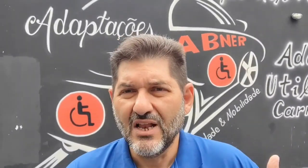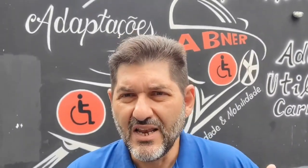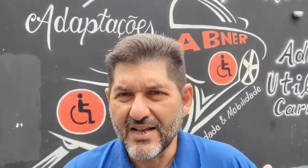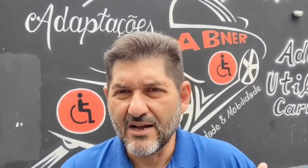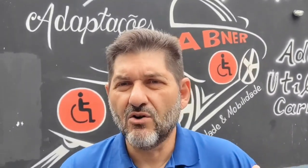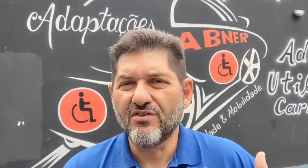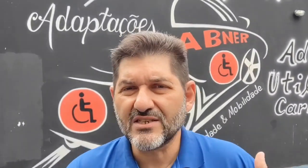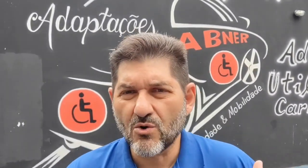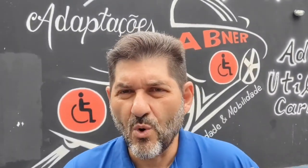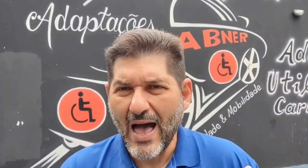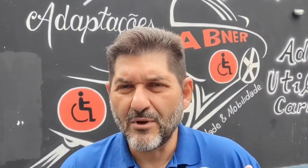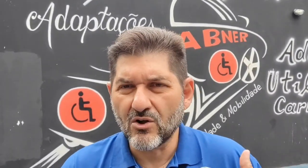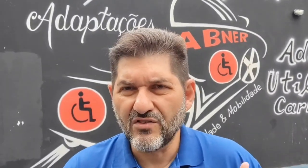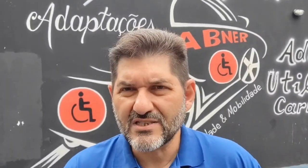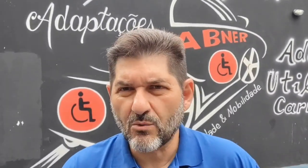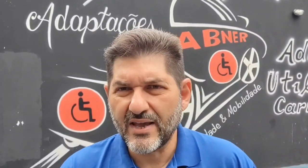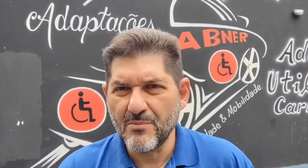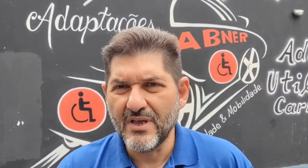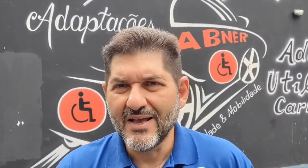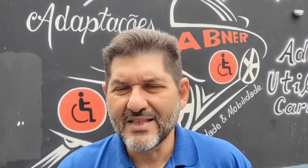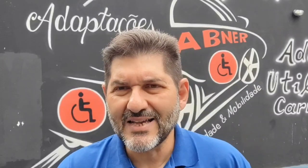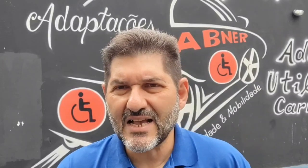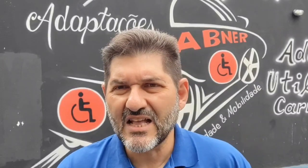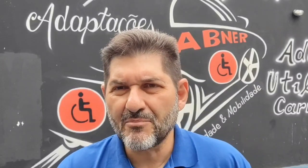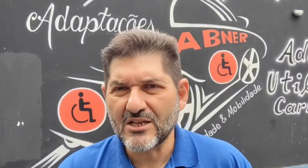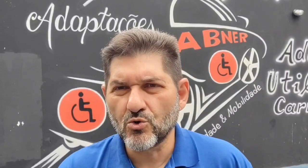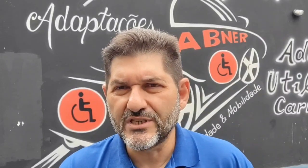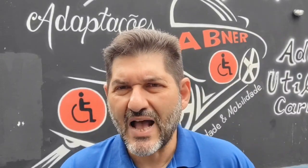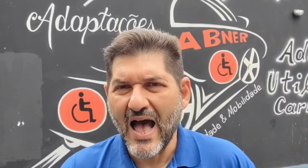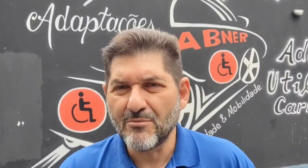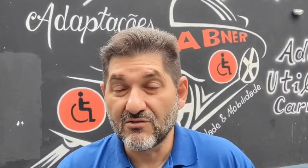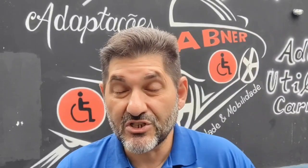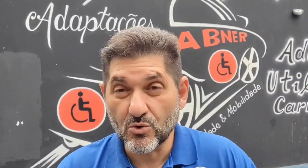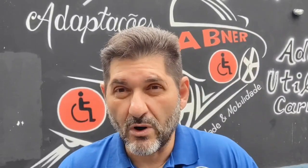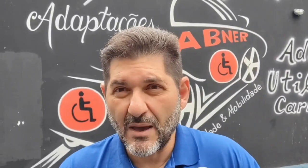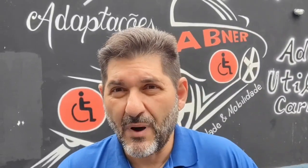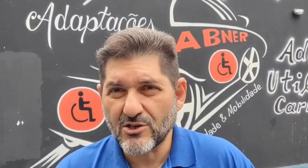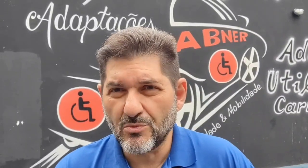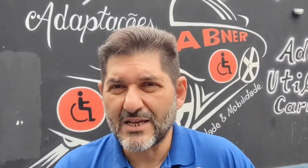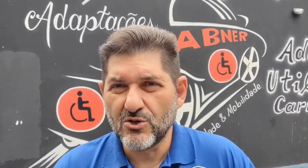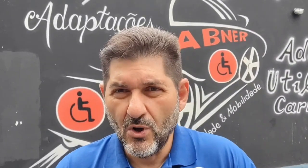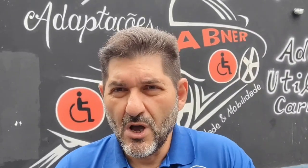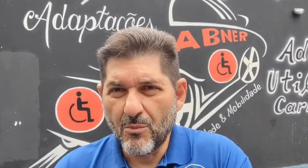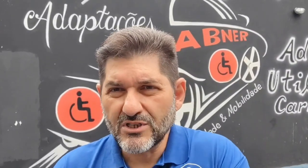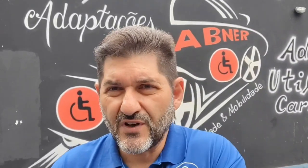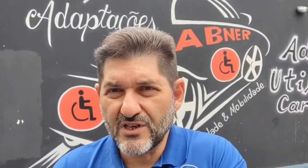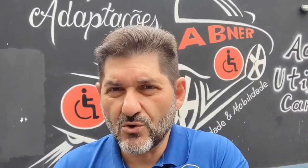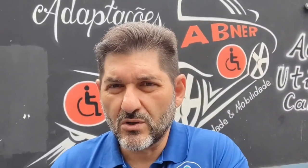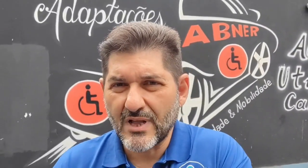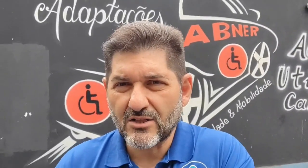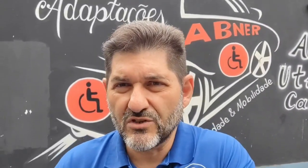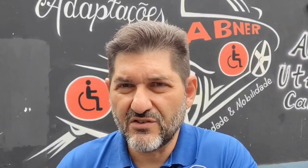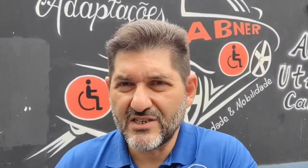importante, liga, conversa com a Abner, conversa com a equipe das adaptações Abner. Você de qualquer parte do Brasil pode fazer